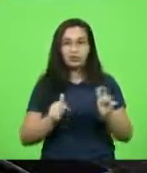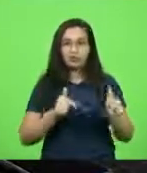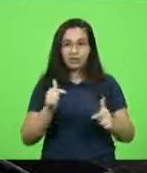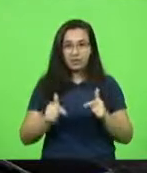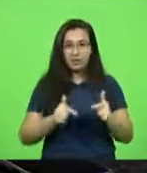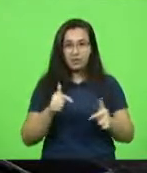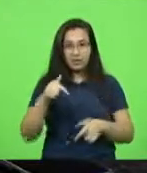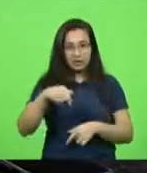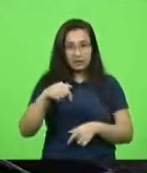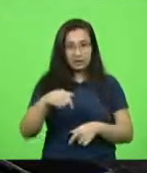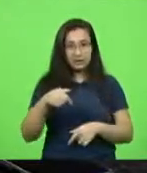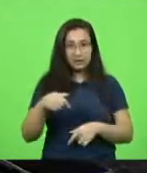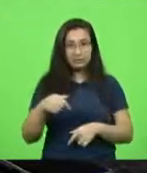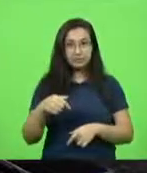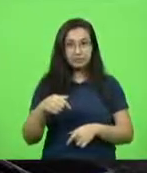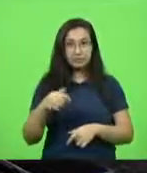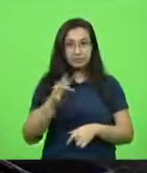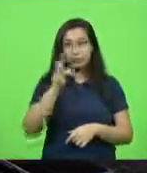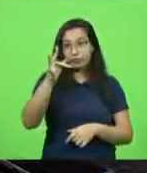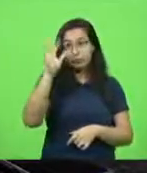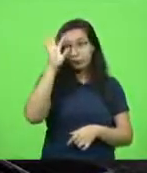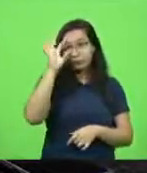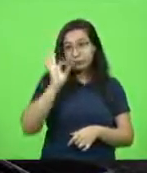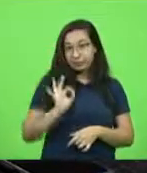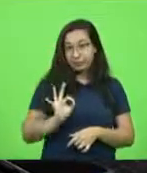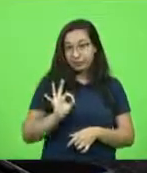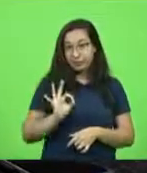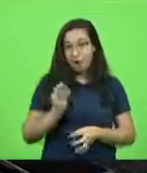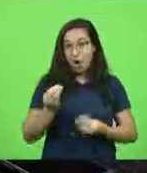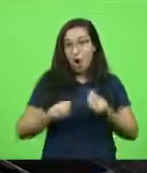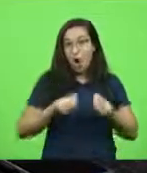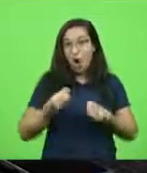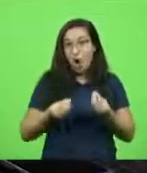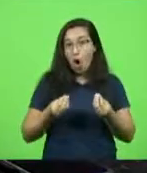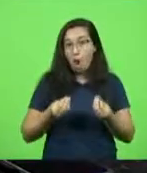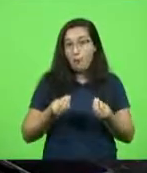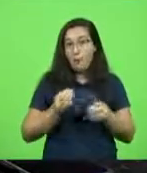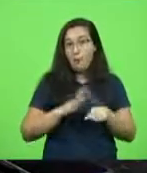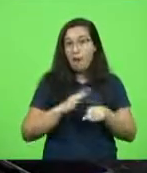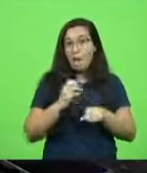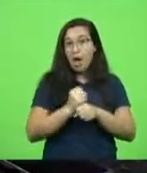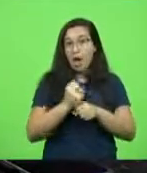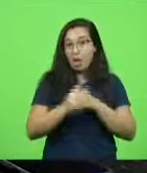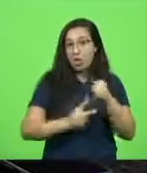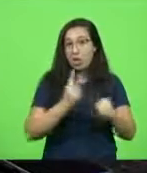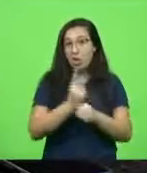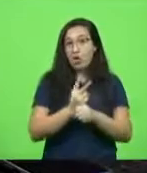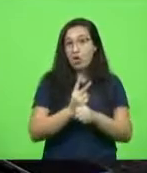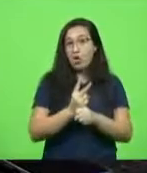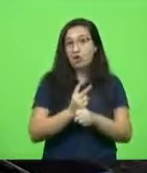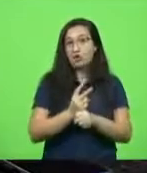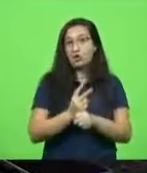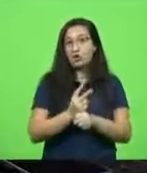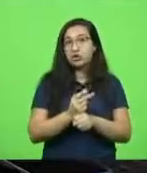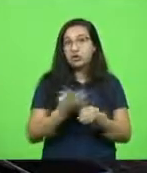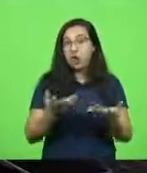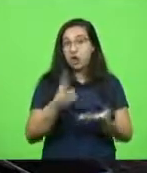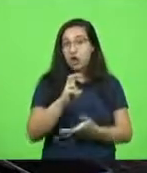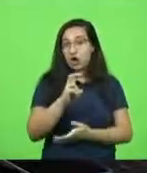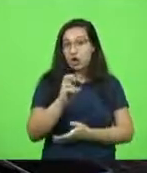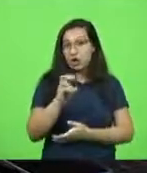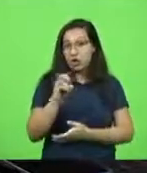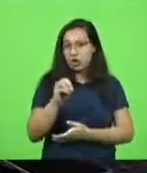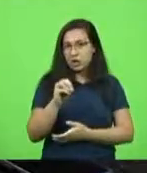não sei o que que vai fazer da vida da gente mais dois anos se duas safra de 500 mil